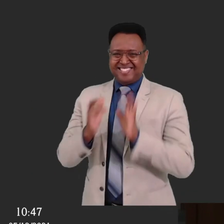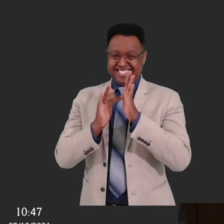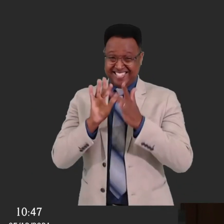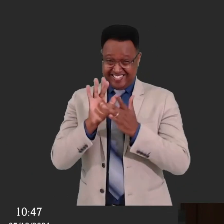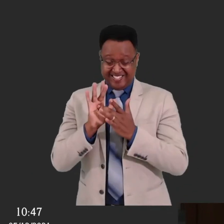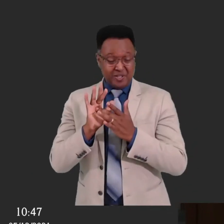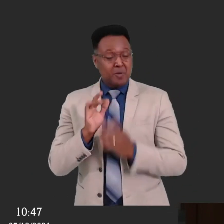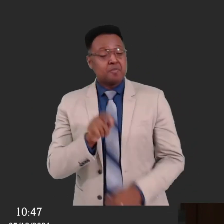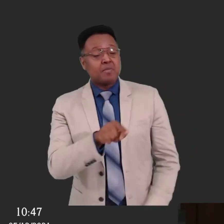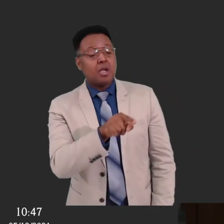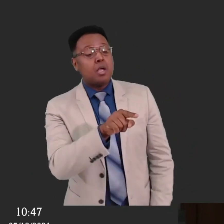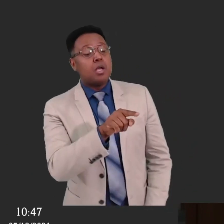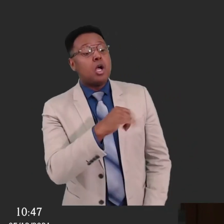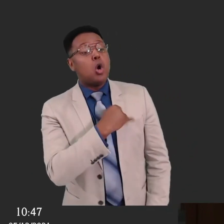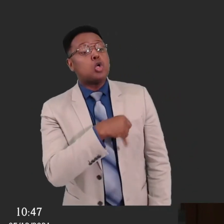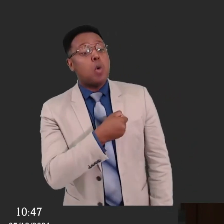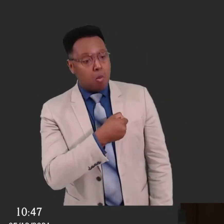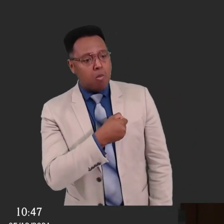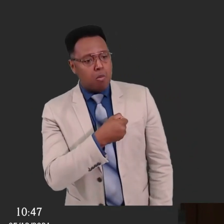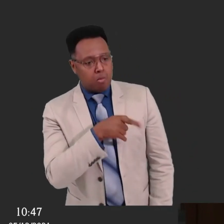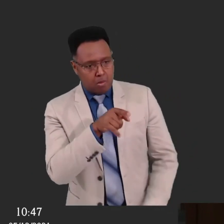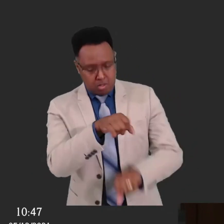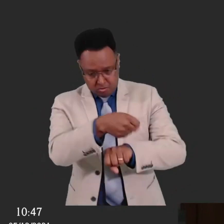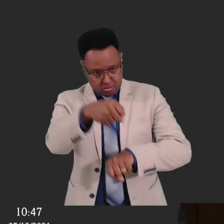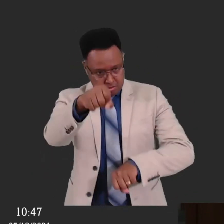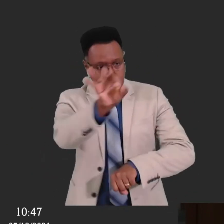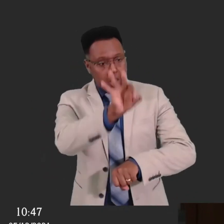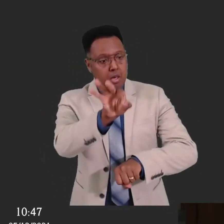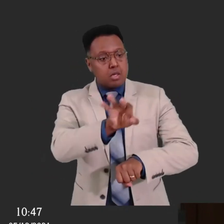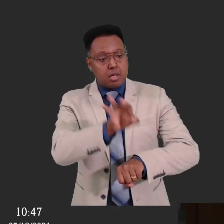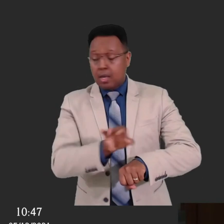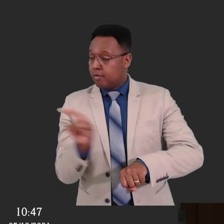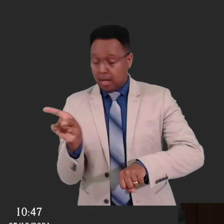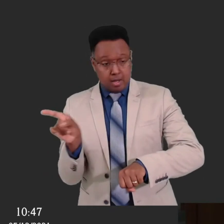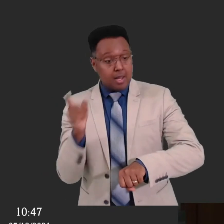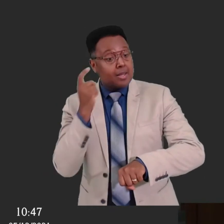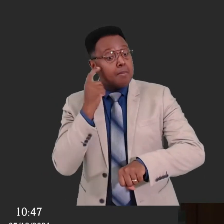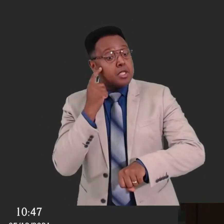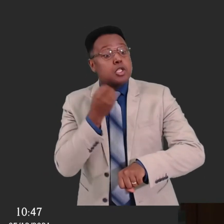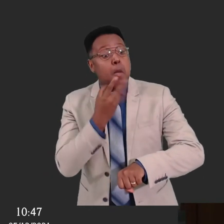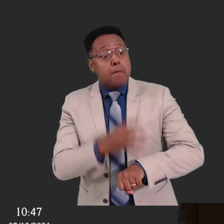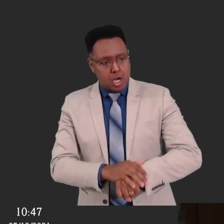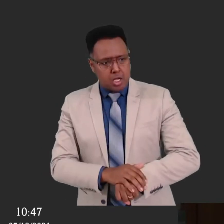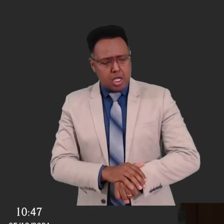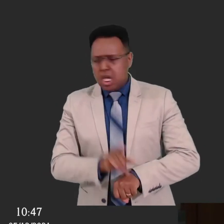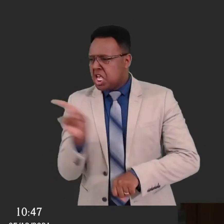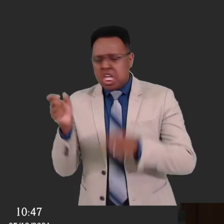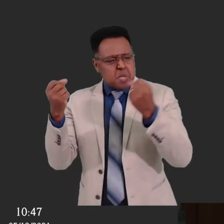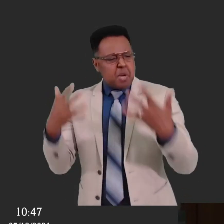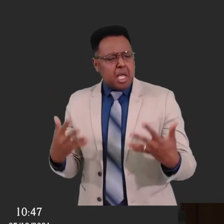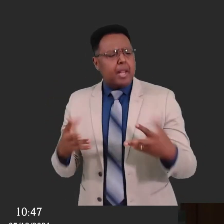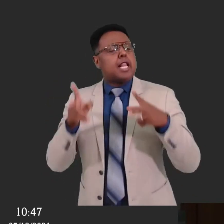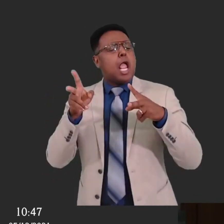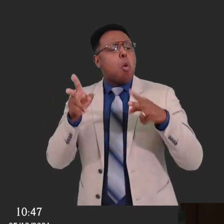que ele acha que está muito bem, não é? Mas diga para ele que ele está morto. Ele